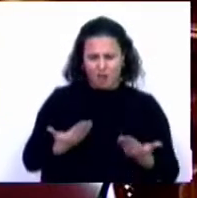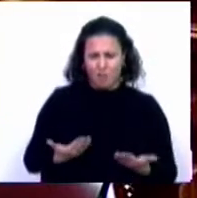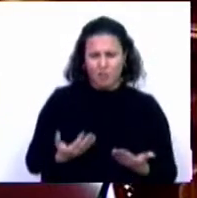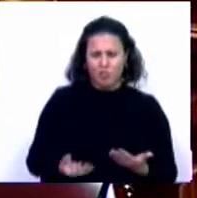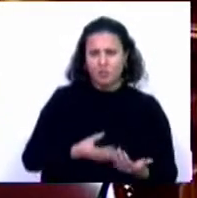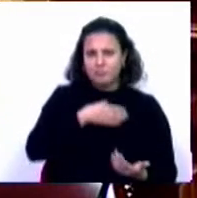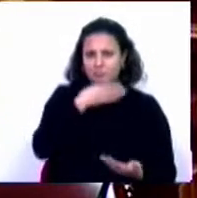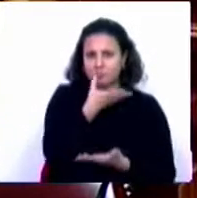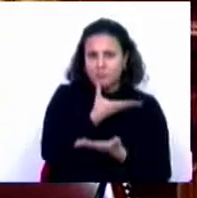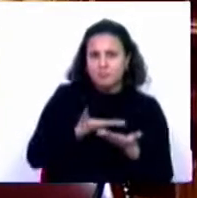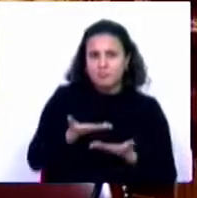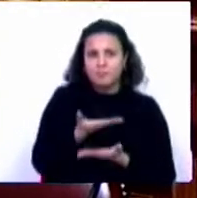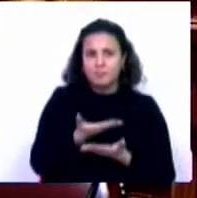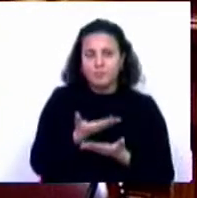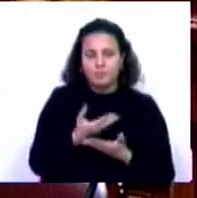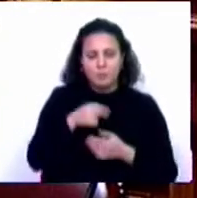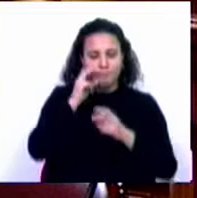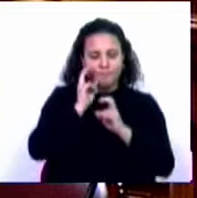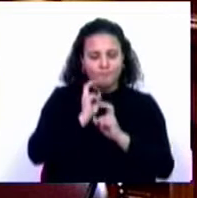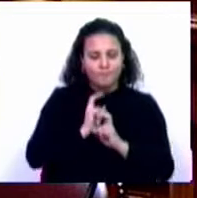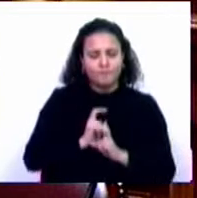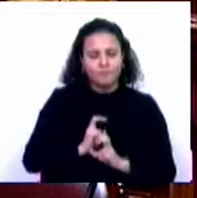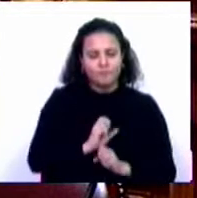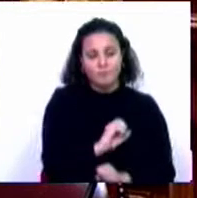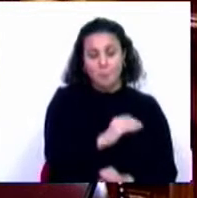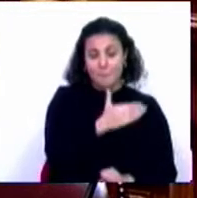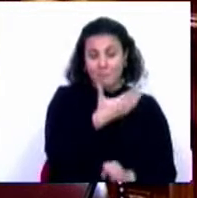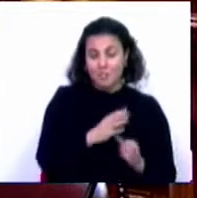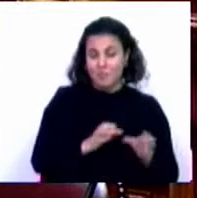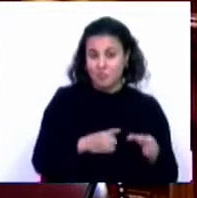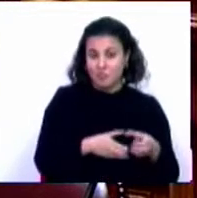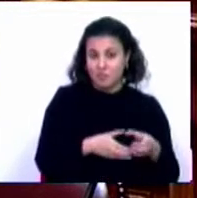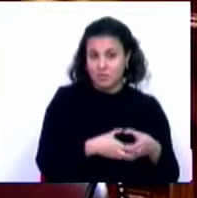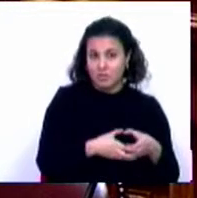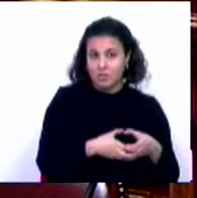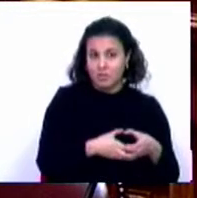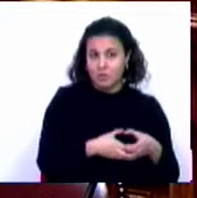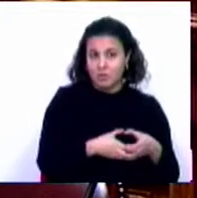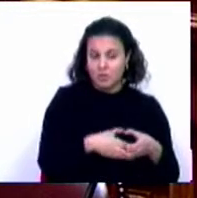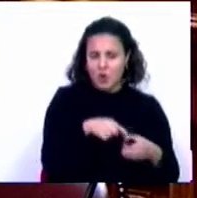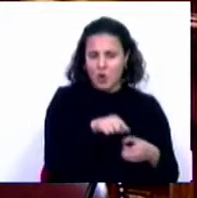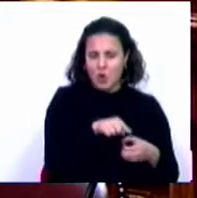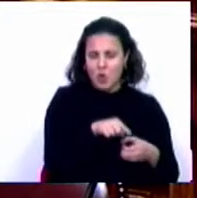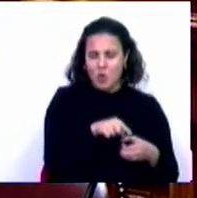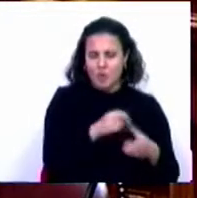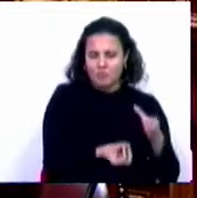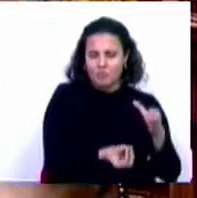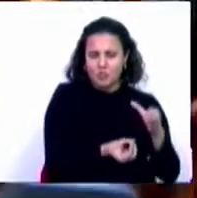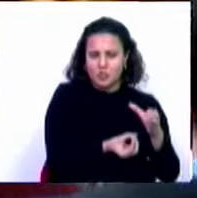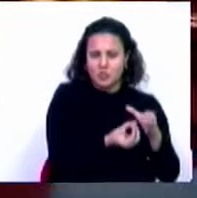propostas, foram examinadas pela Primeira Comissão. Fui relator desses projetos de lei e, nessa